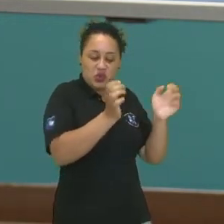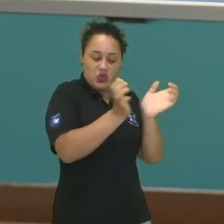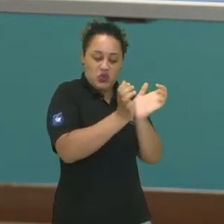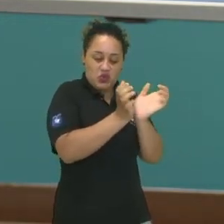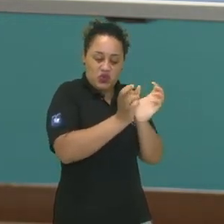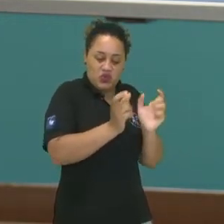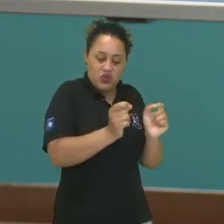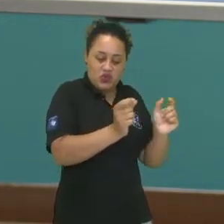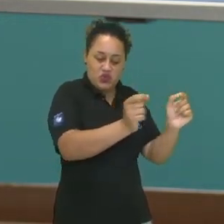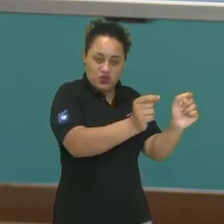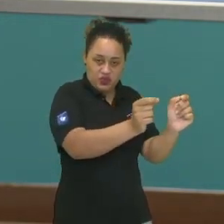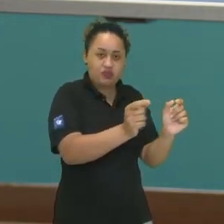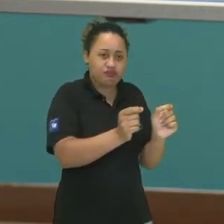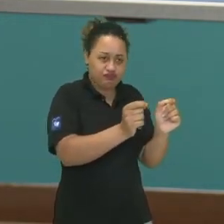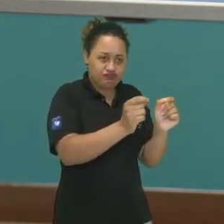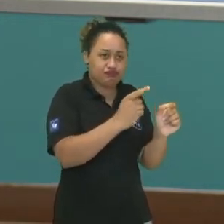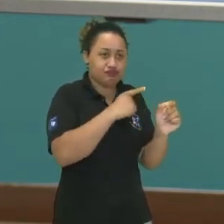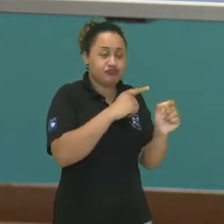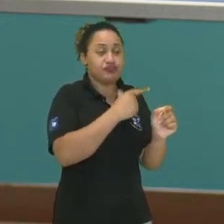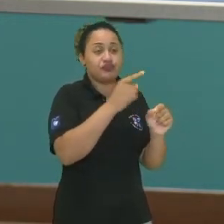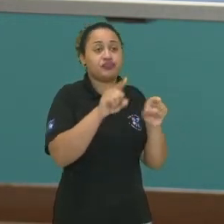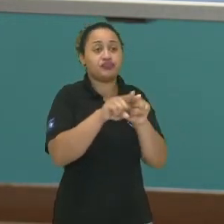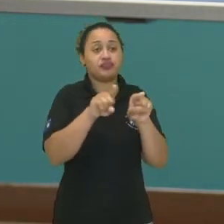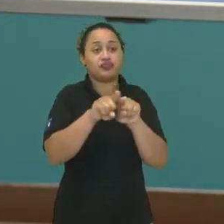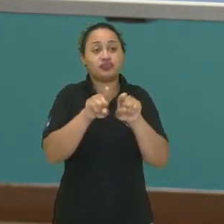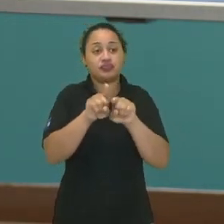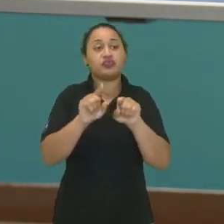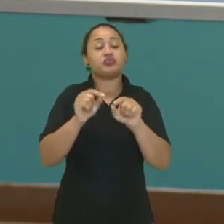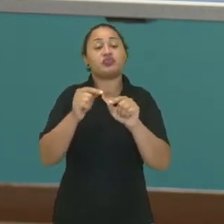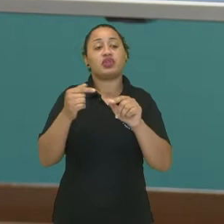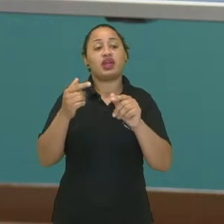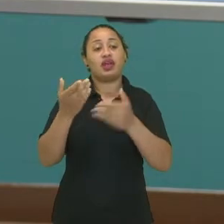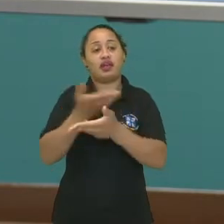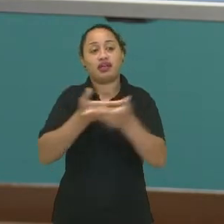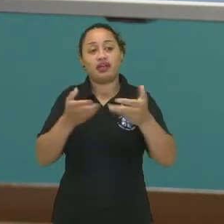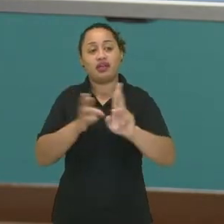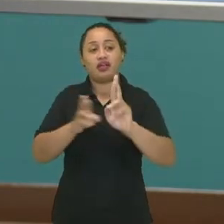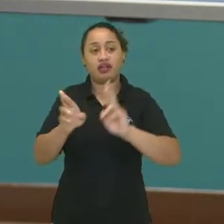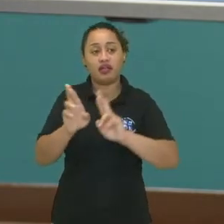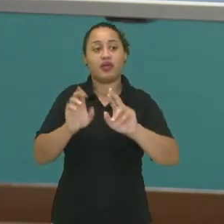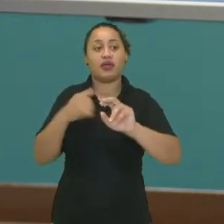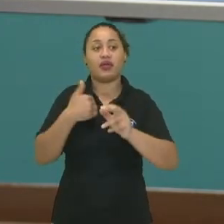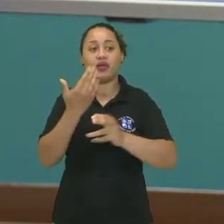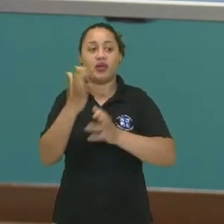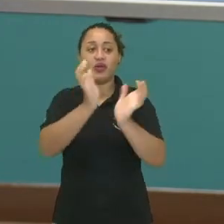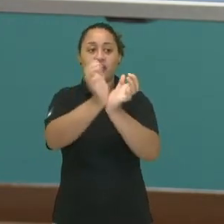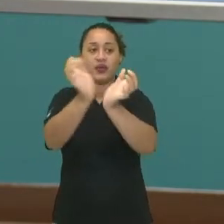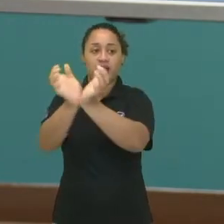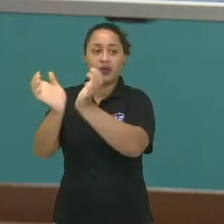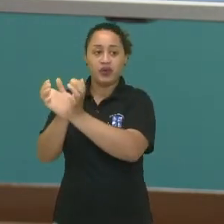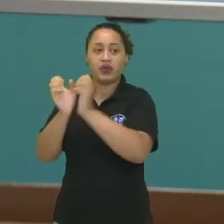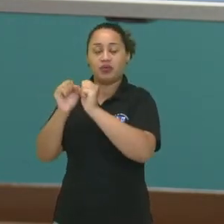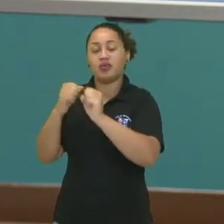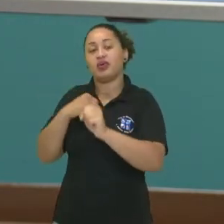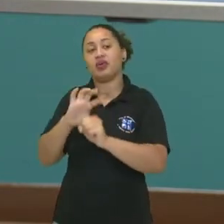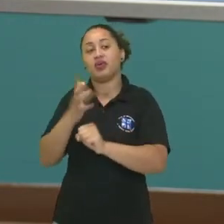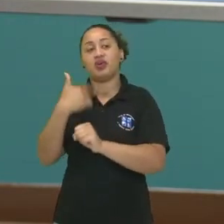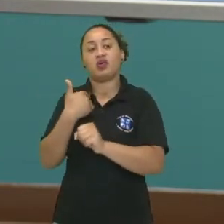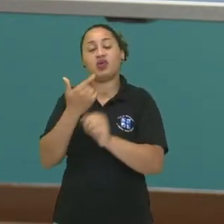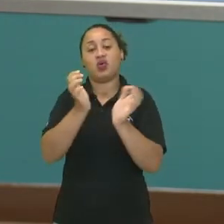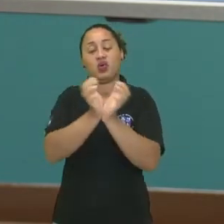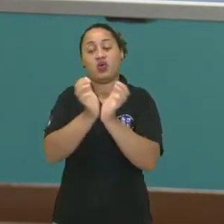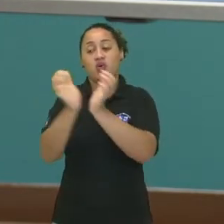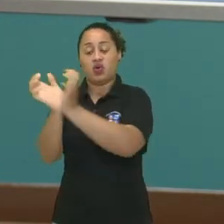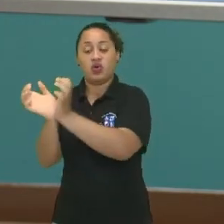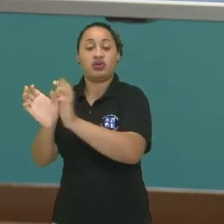das formigas, né? E as relações ecológicas interespecíficas ocorrem entre indivíduos de espécies